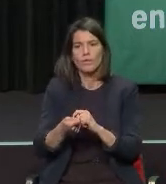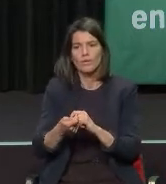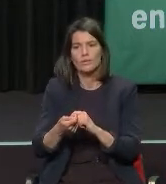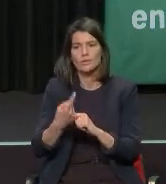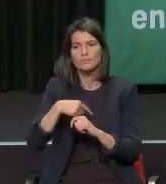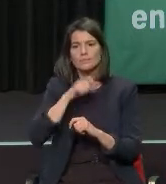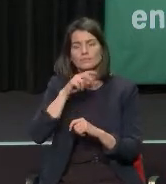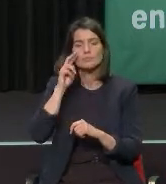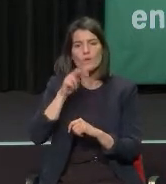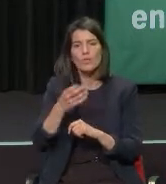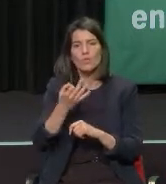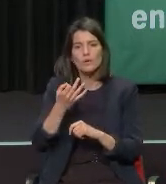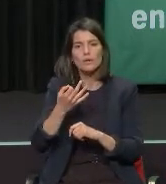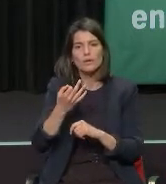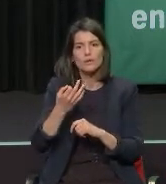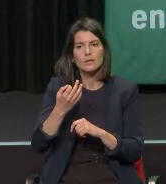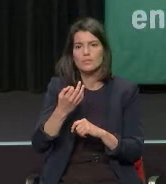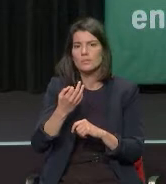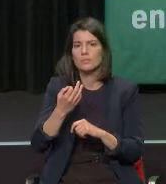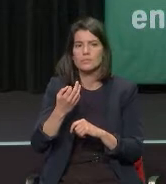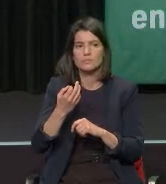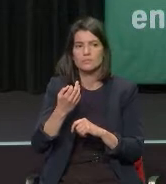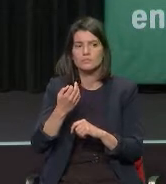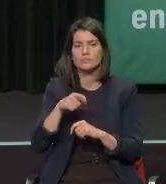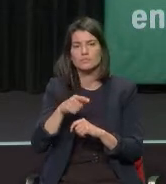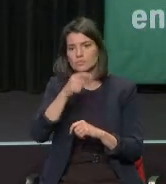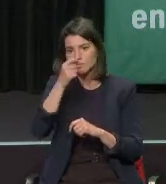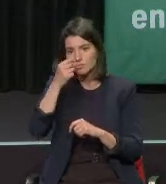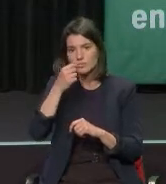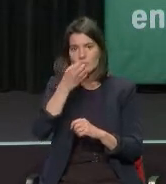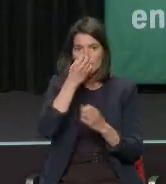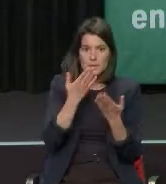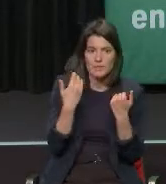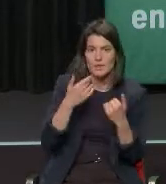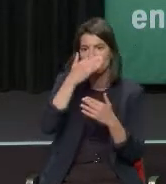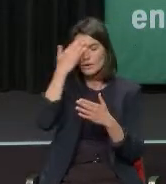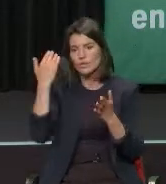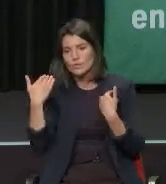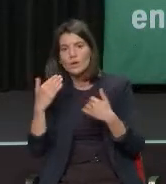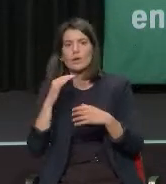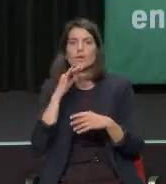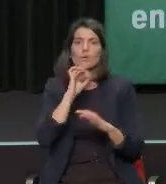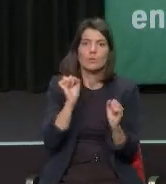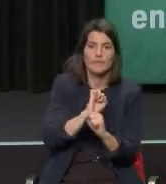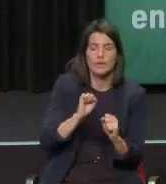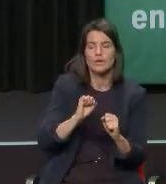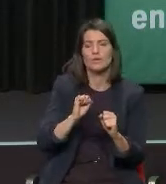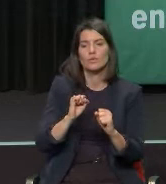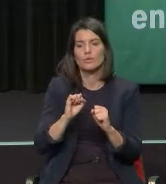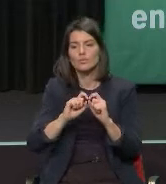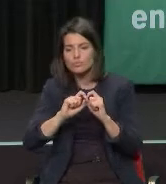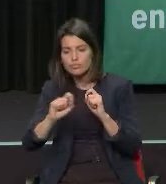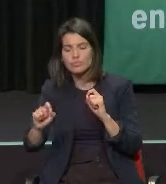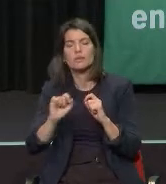em dióxido de carbono por um período de uma década para as diferentes estações do